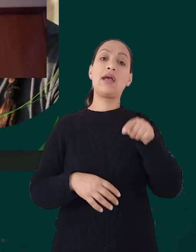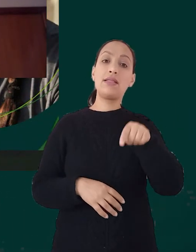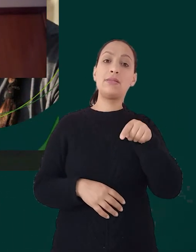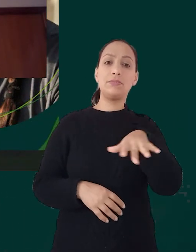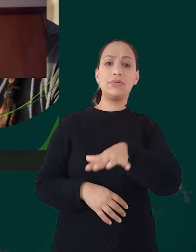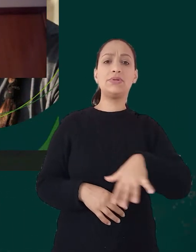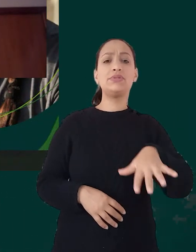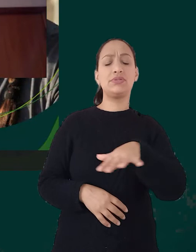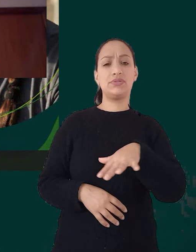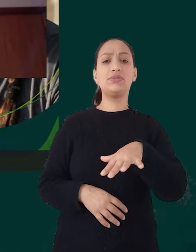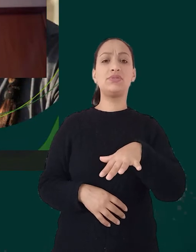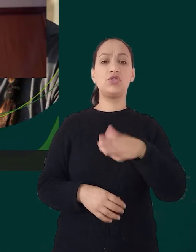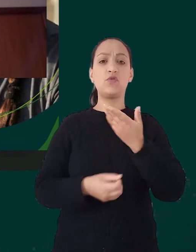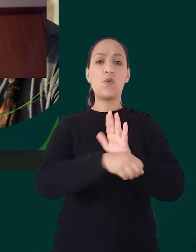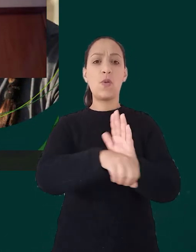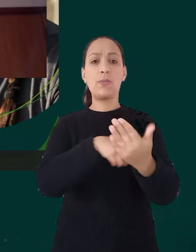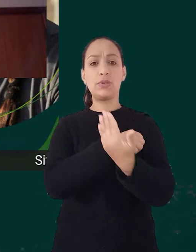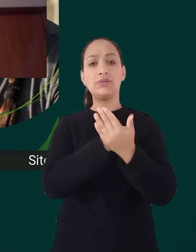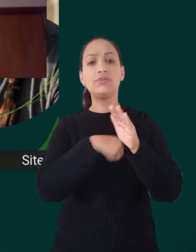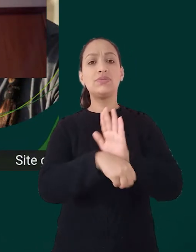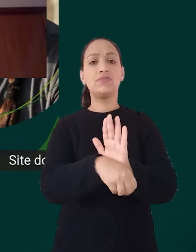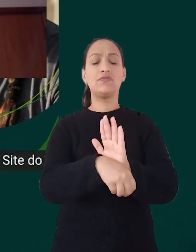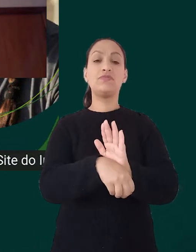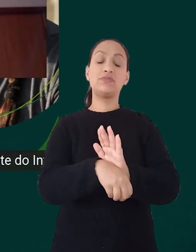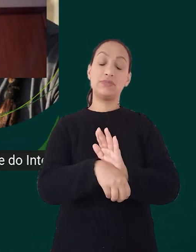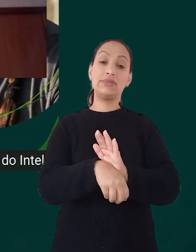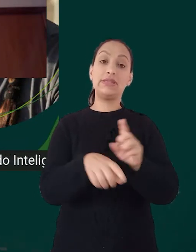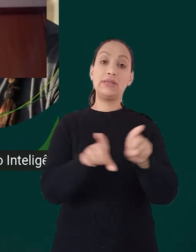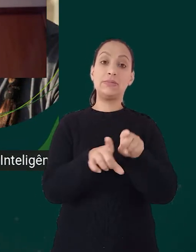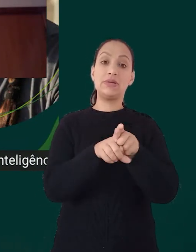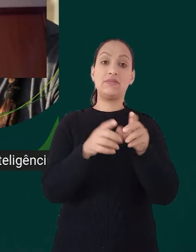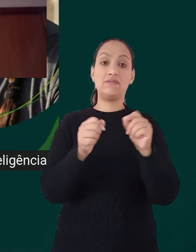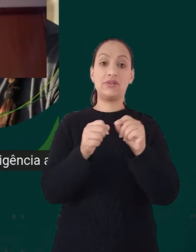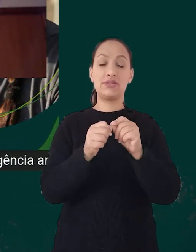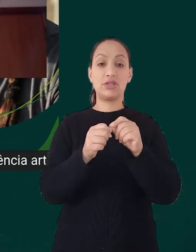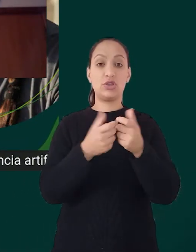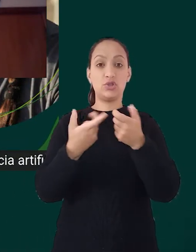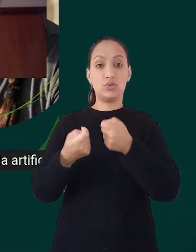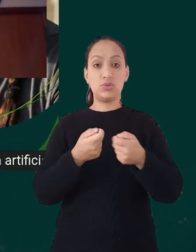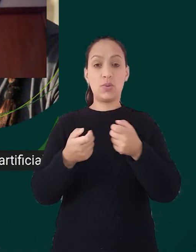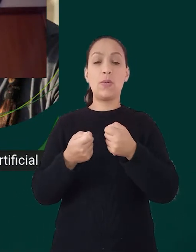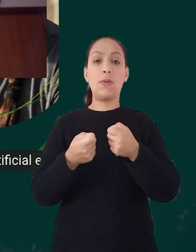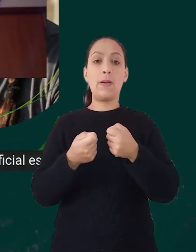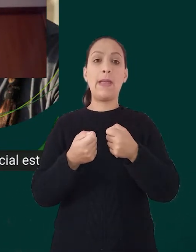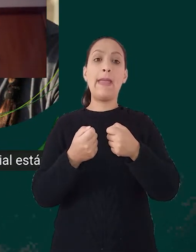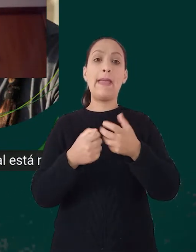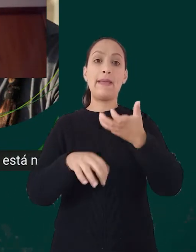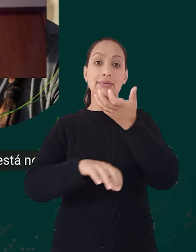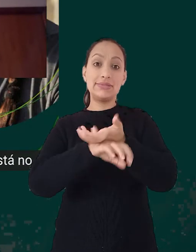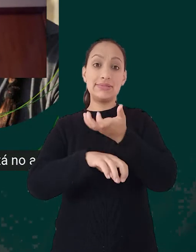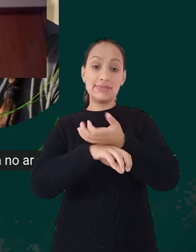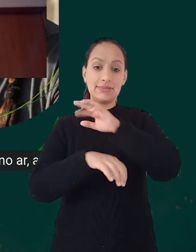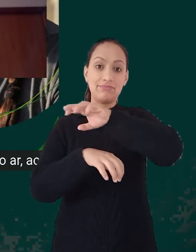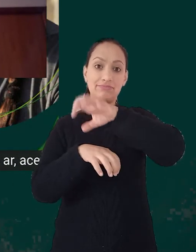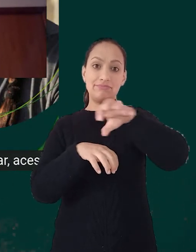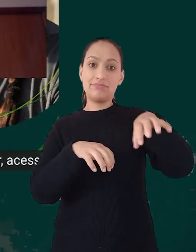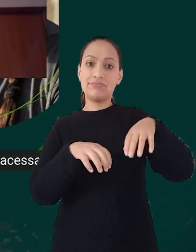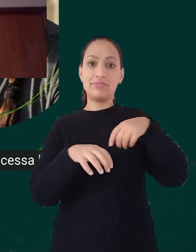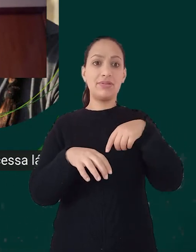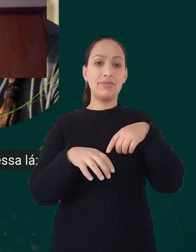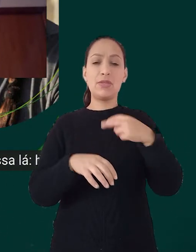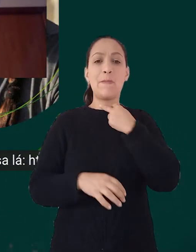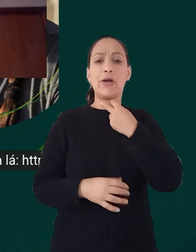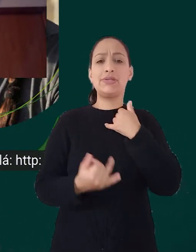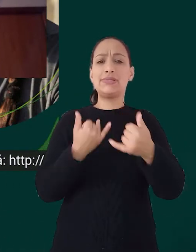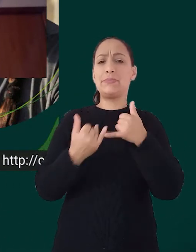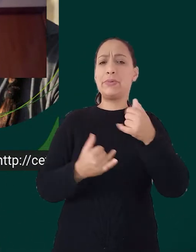muito colaborativo e que, acima de tudo, fazer jogo é multidisciplinar na sua essência. Então, tu não pode ir pensando que